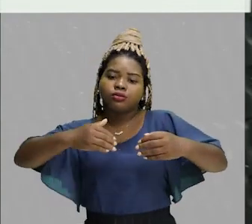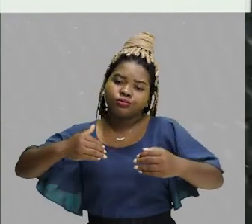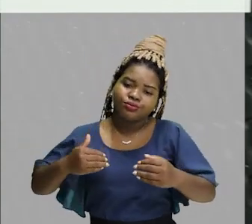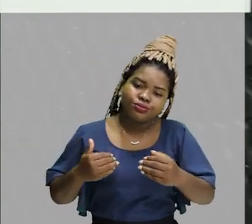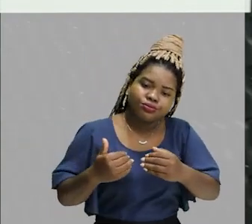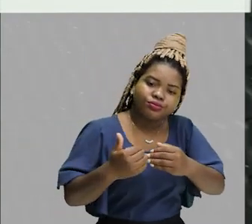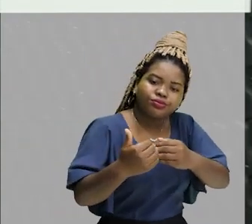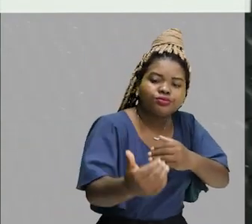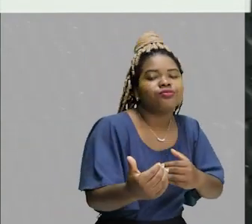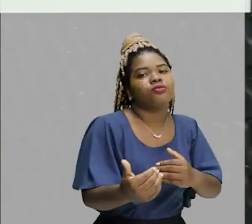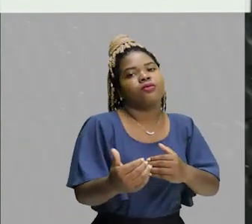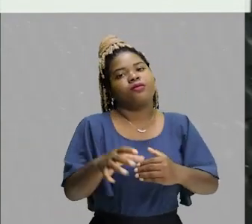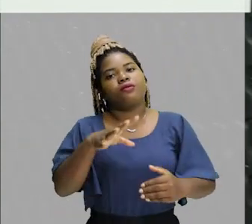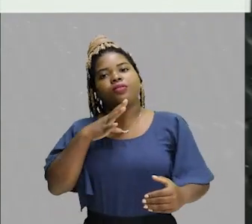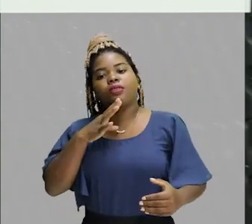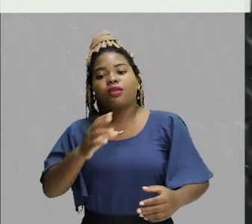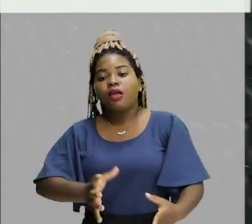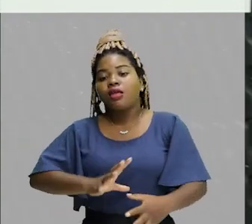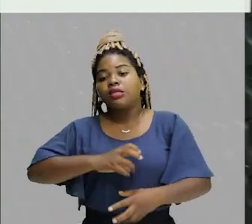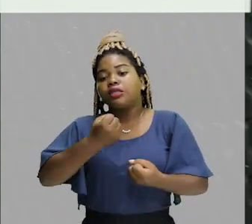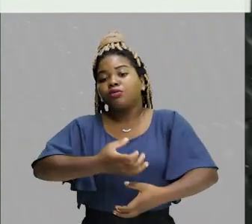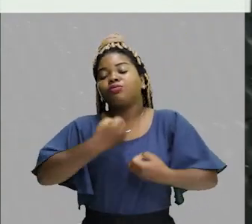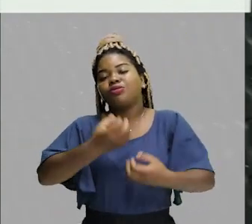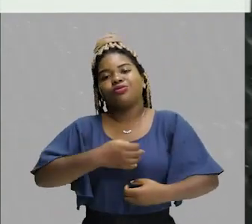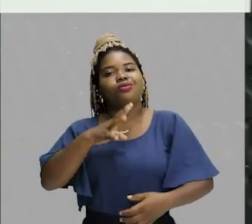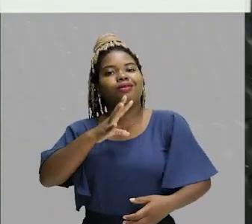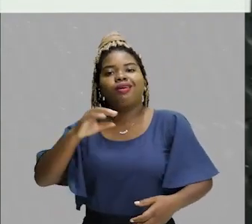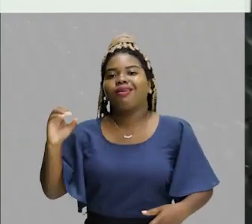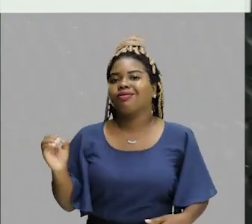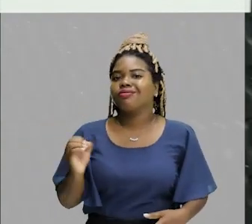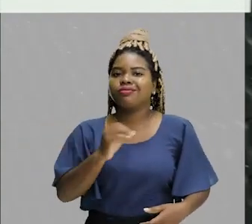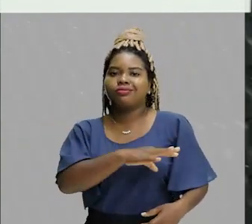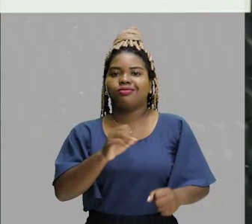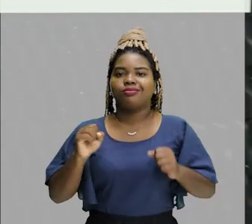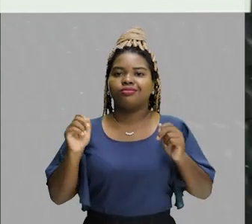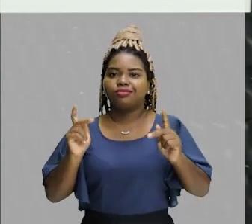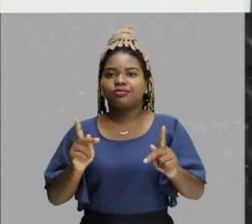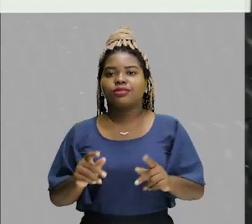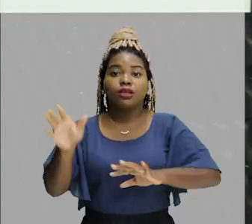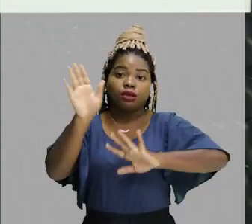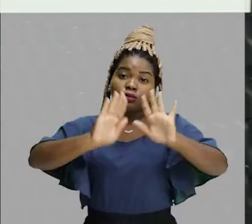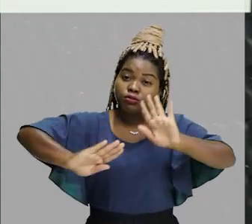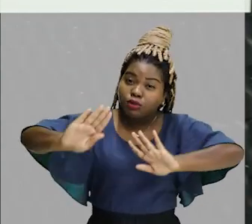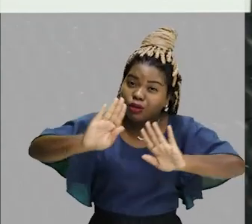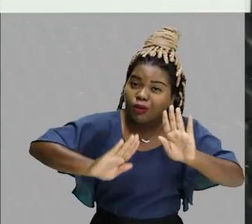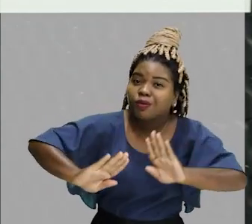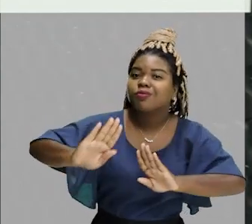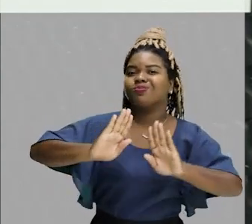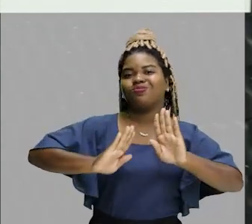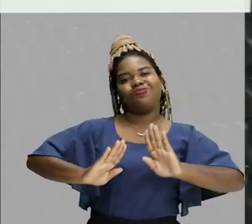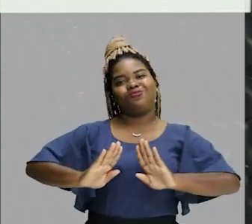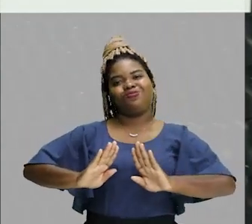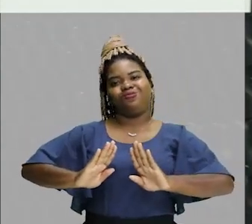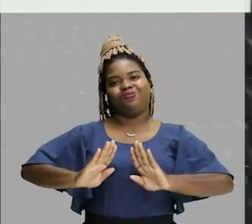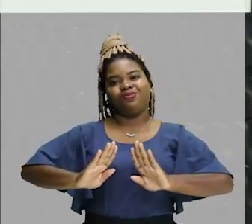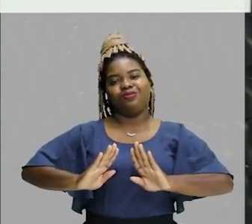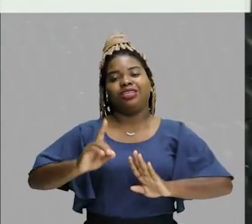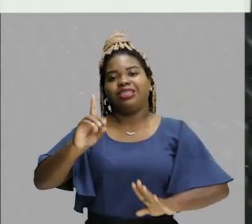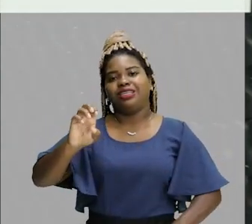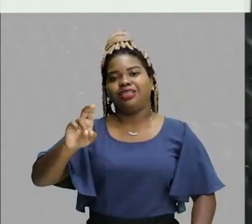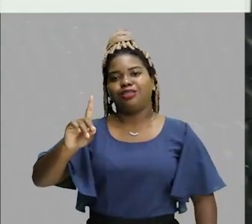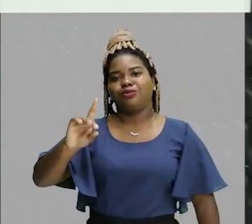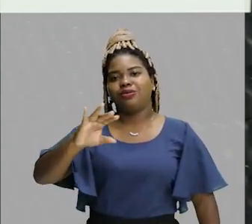consegue produzir tanto conhecimento novo, ok? Então nós temos que ter muito cuidado com isso. A dedução, ela